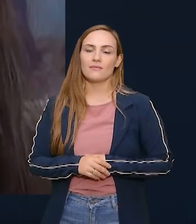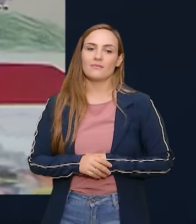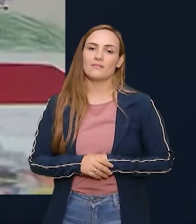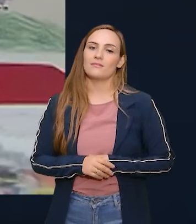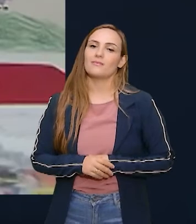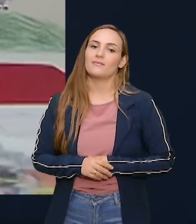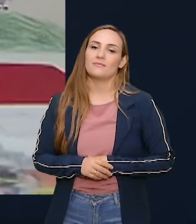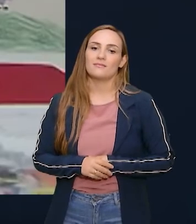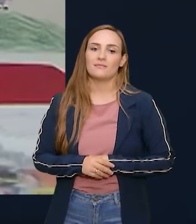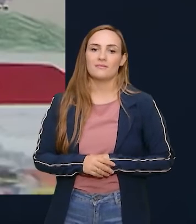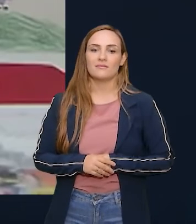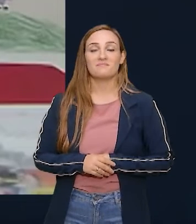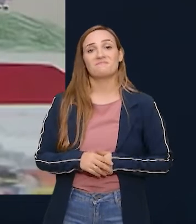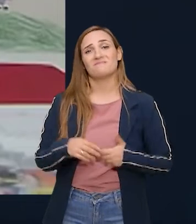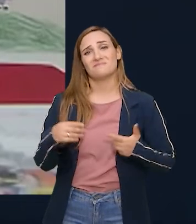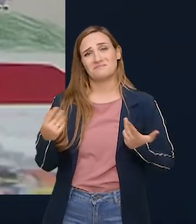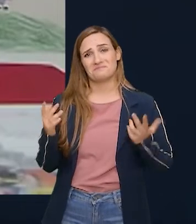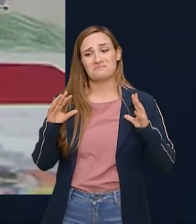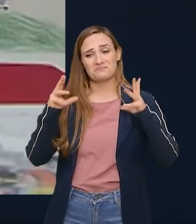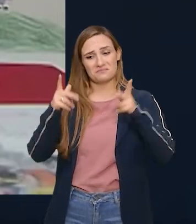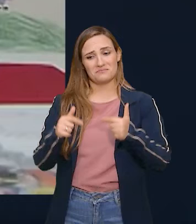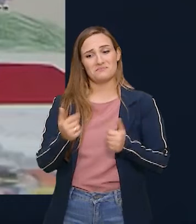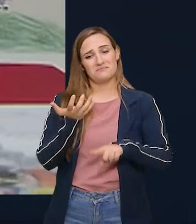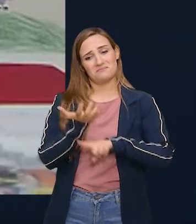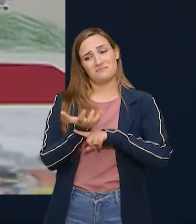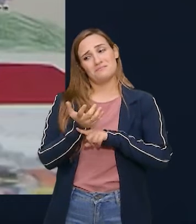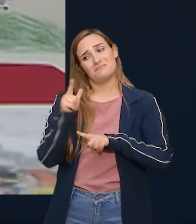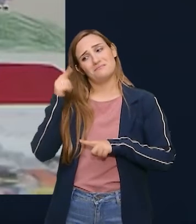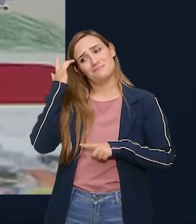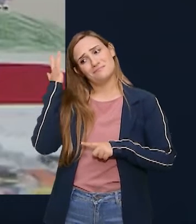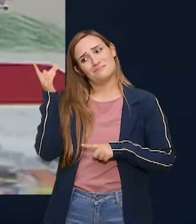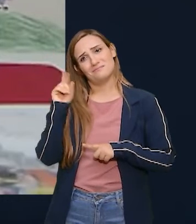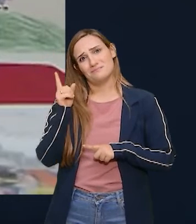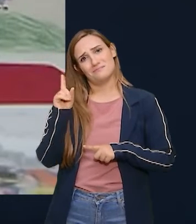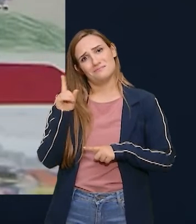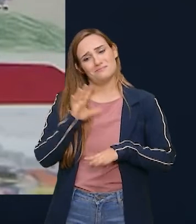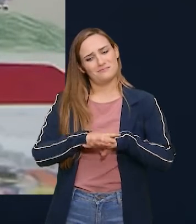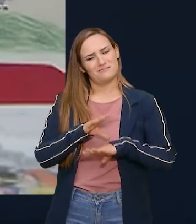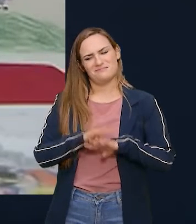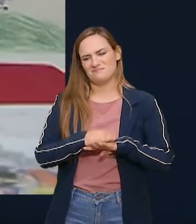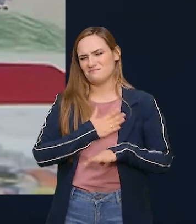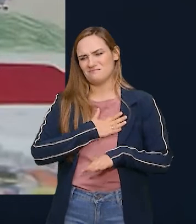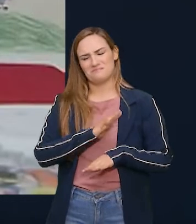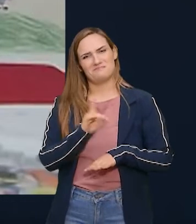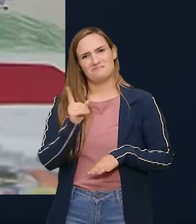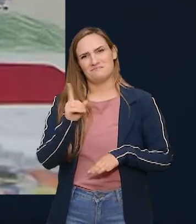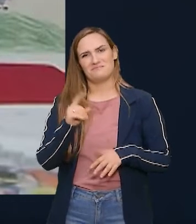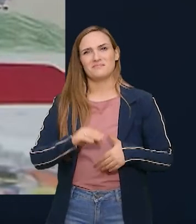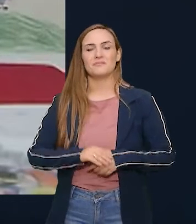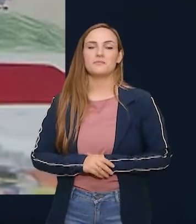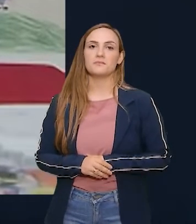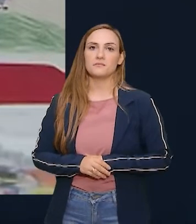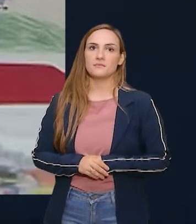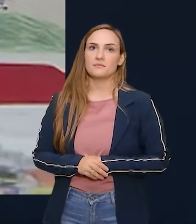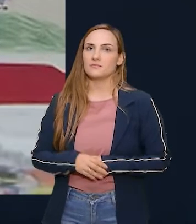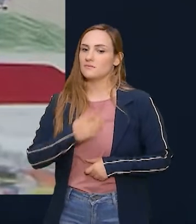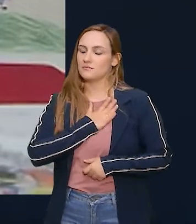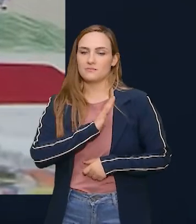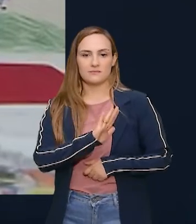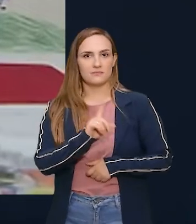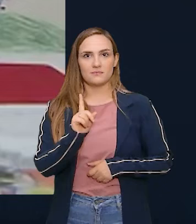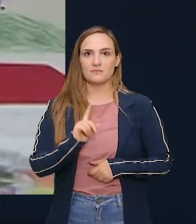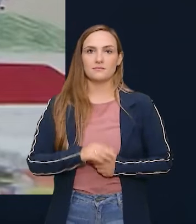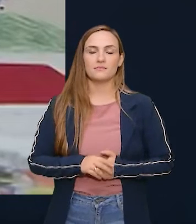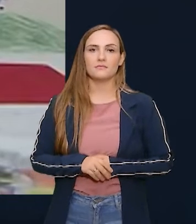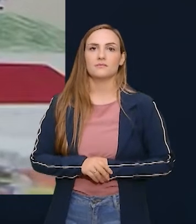matemática... Na escola, nem sempre, né, todas as matérias são tão fáceis assim, tipo matemática. Eu